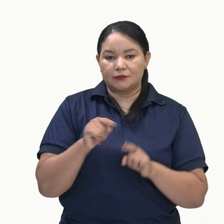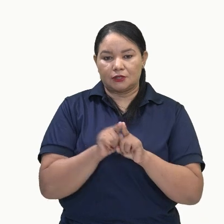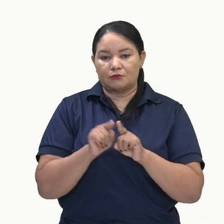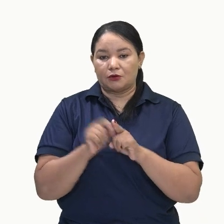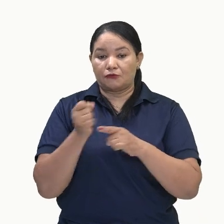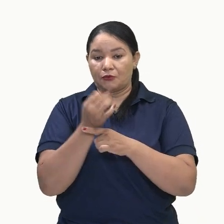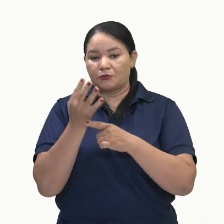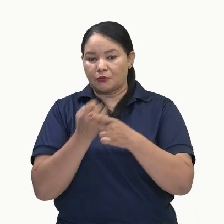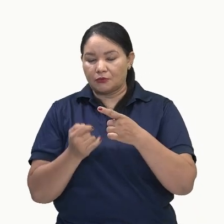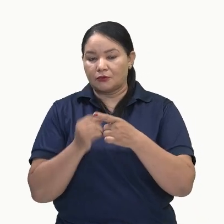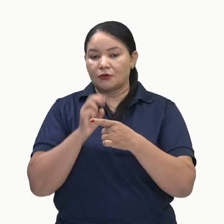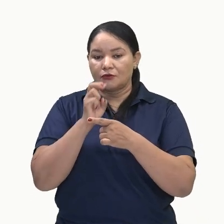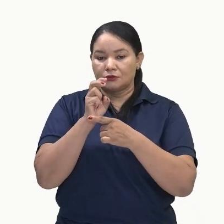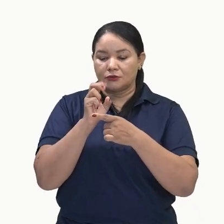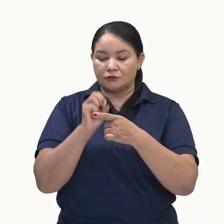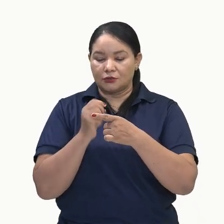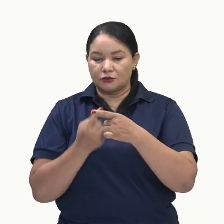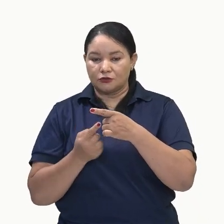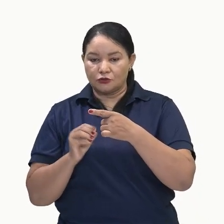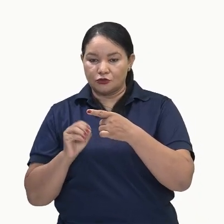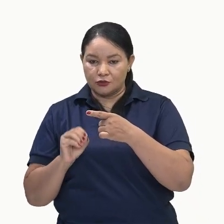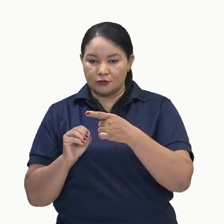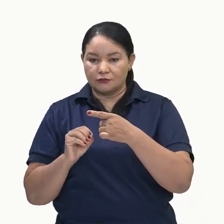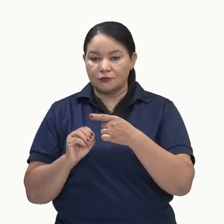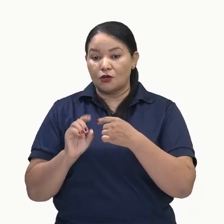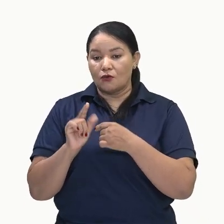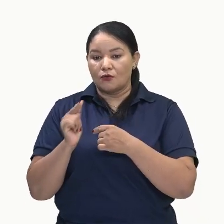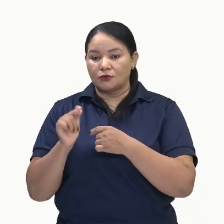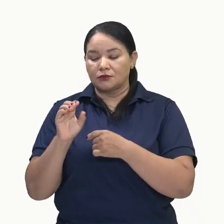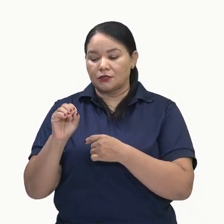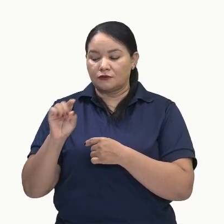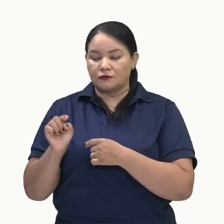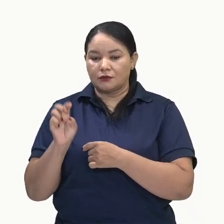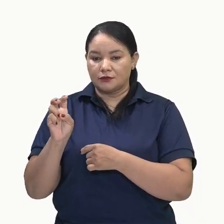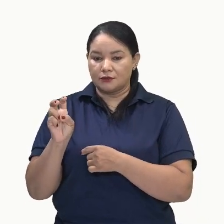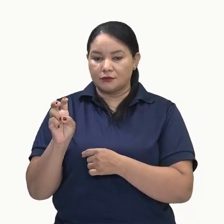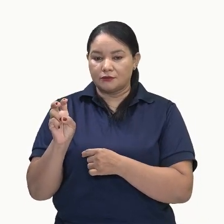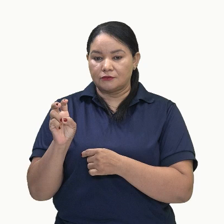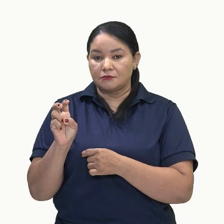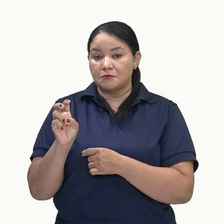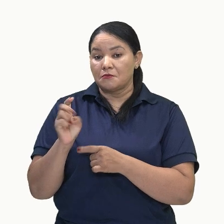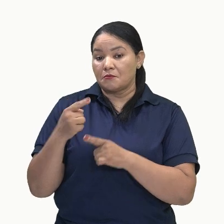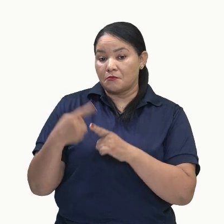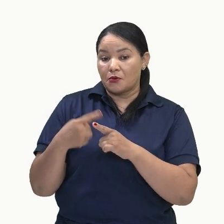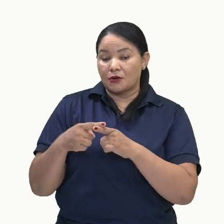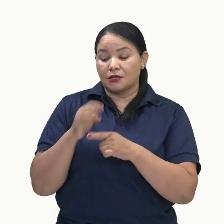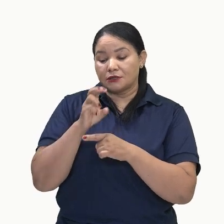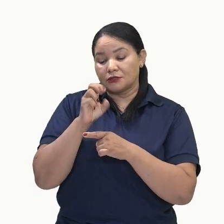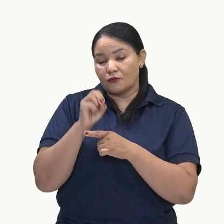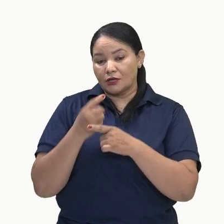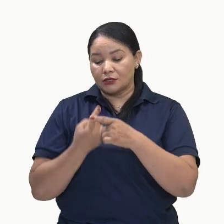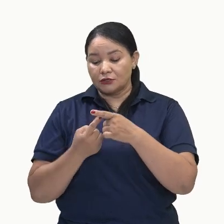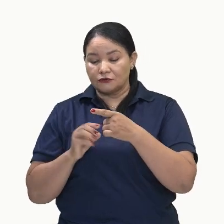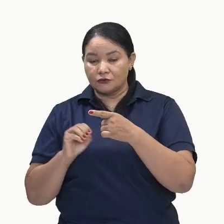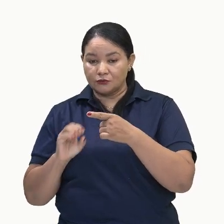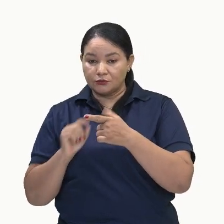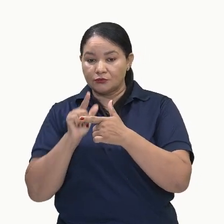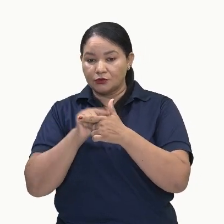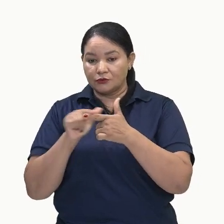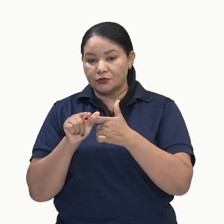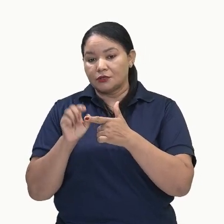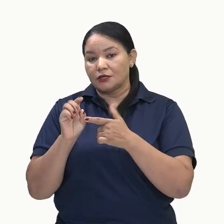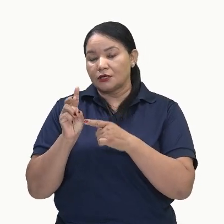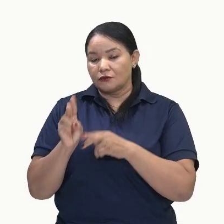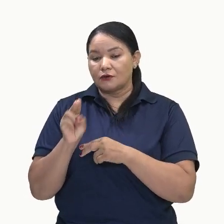ó, 50 sobre 100. E na forma decimal, 0,5, porque 50 dividido por 100 é igual a 0,5